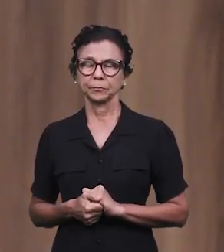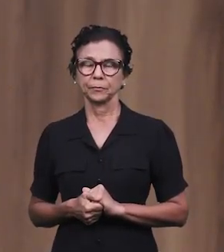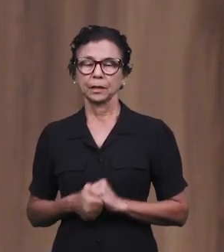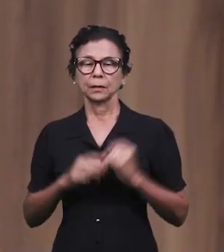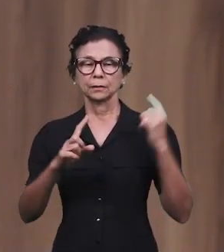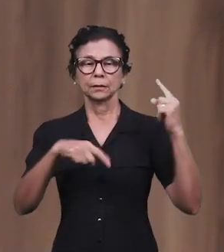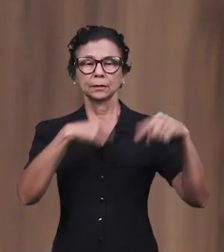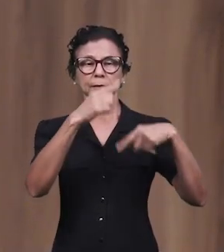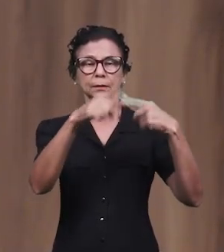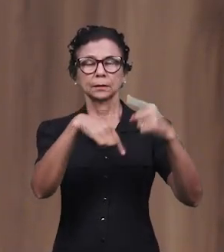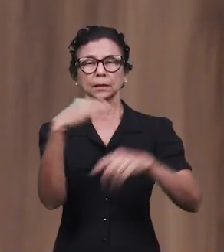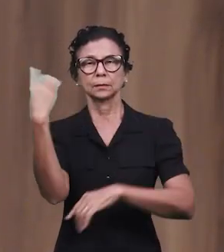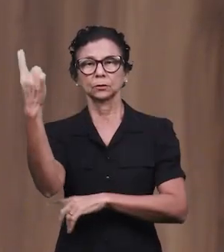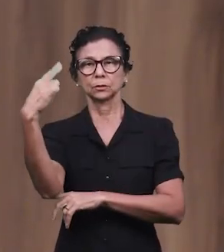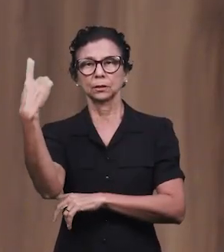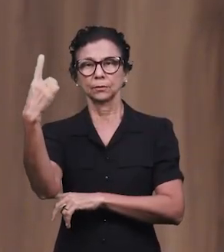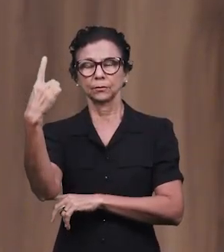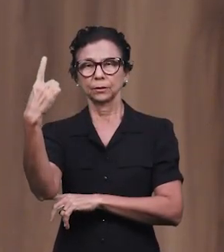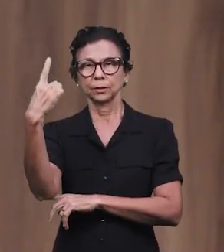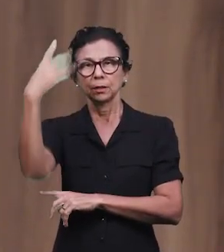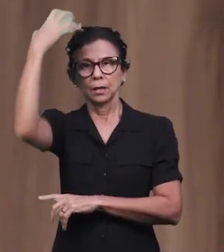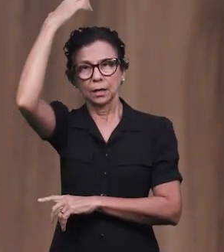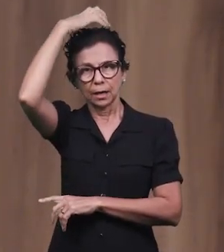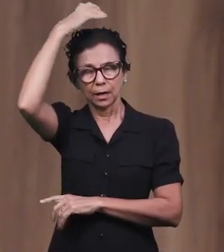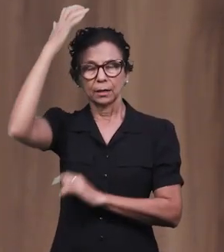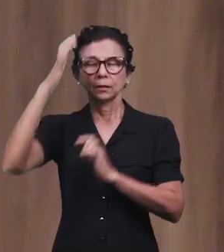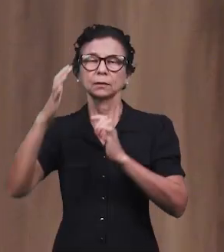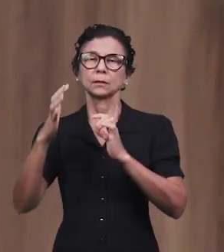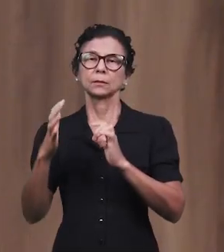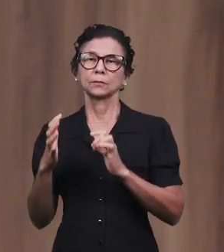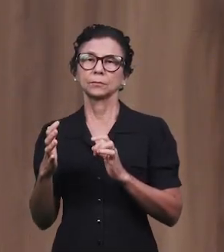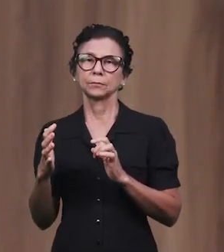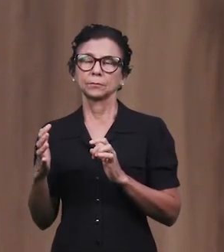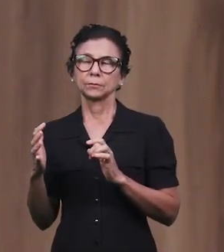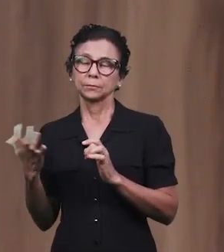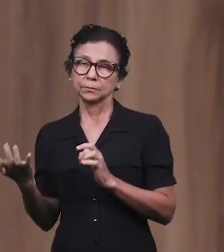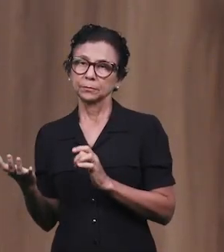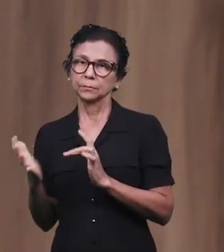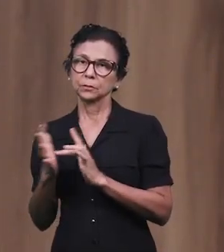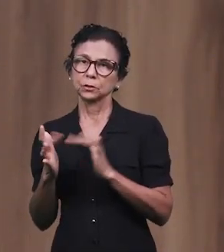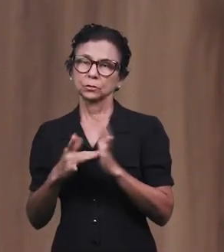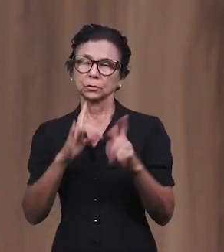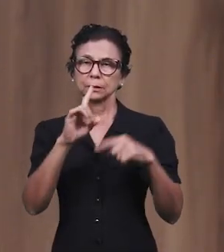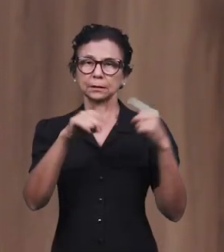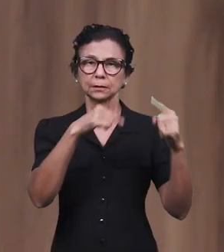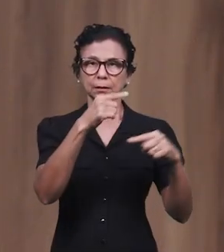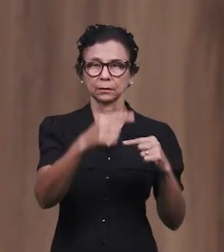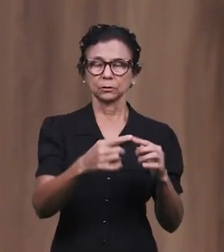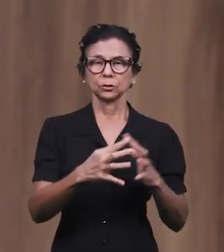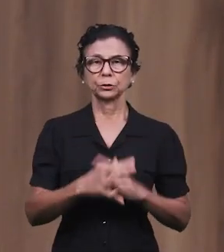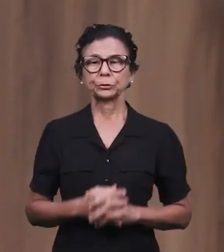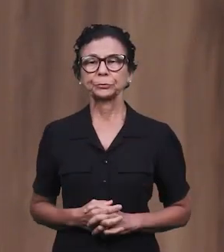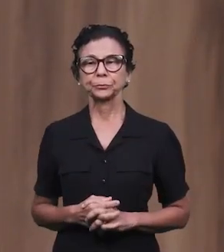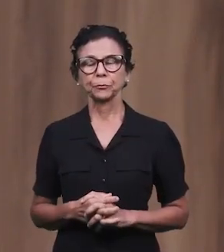Messias, na linhagem real. Significado do nome de Mateus